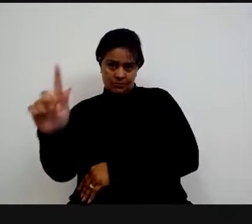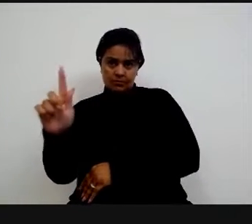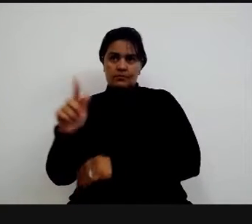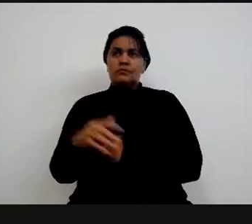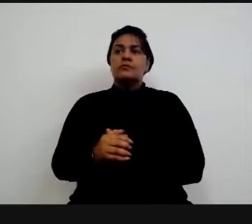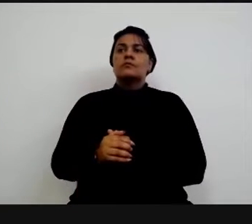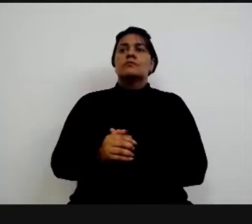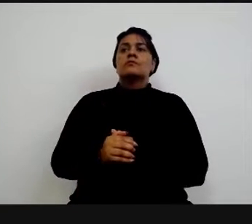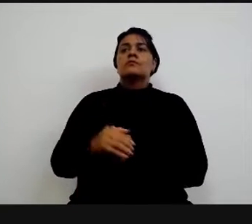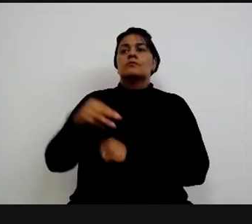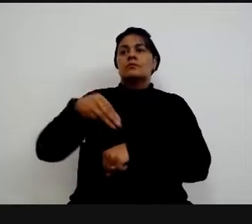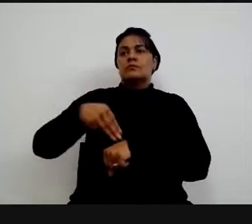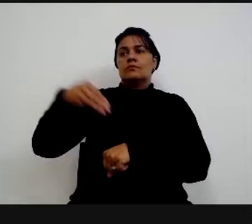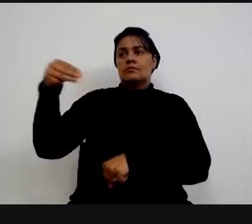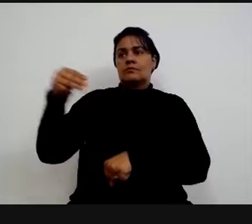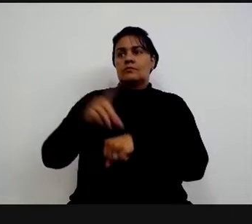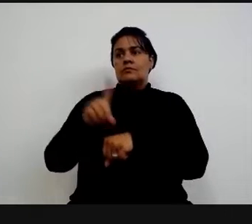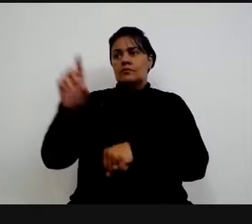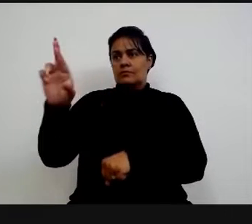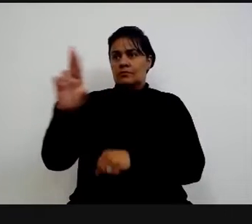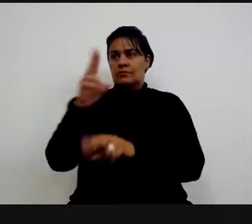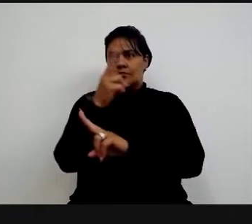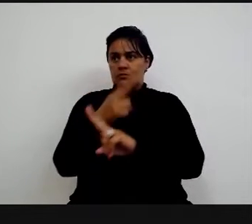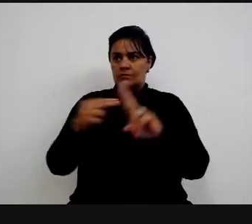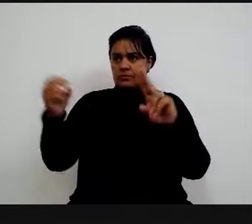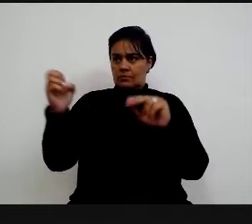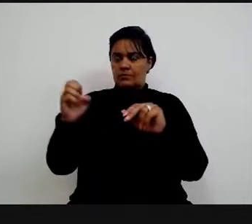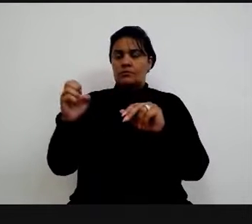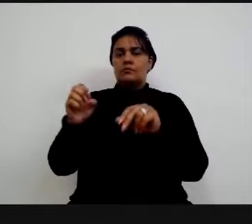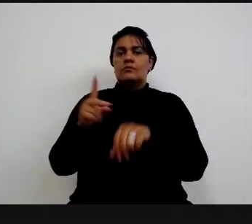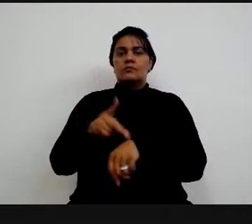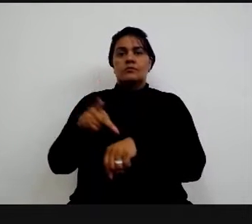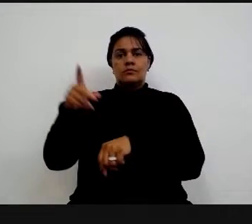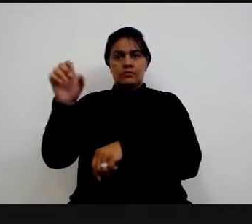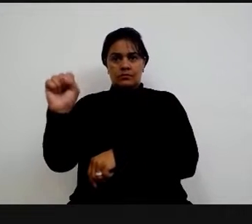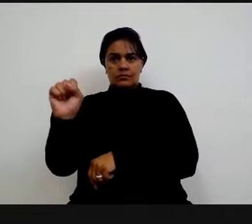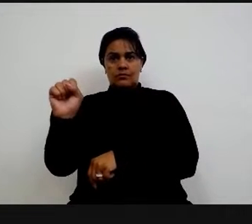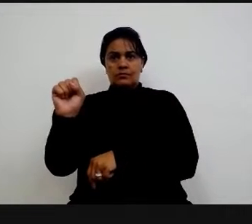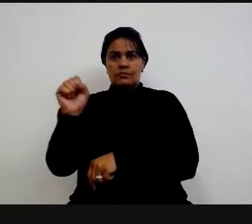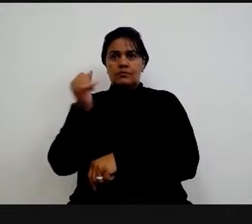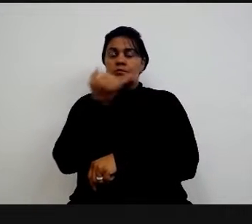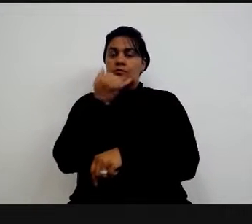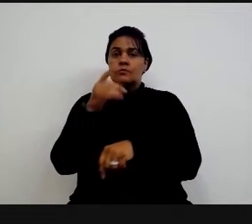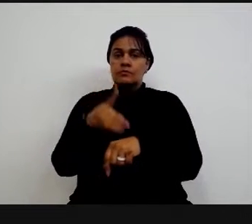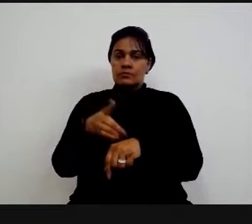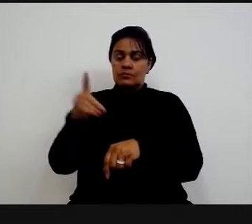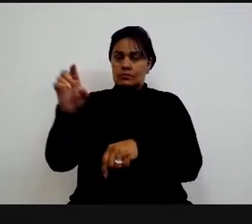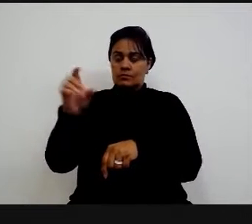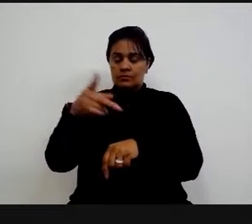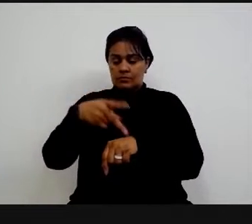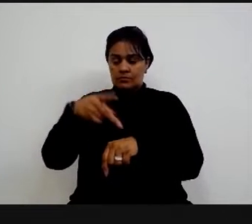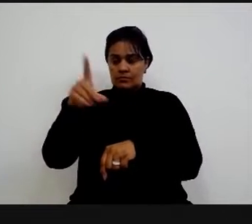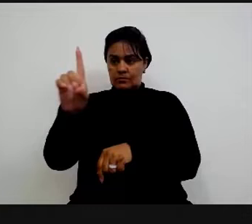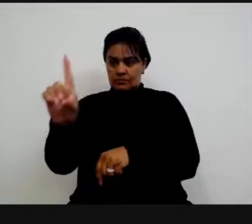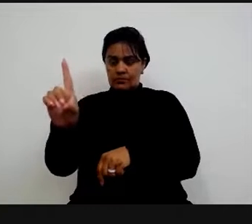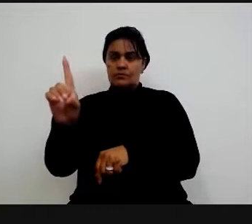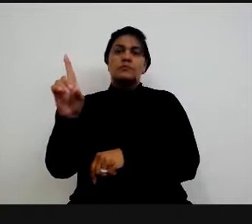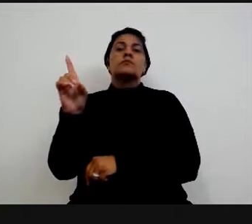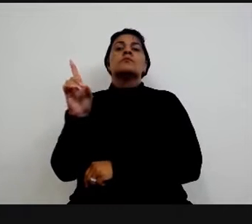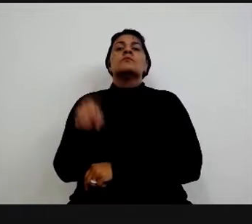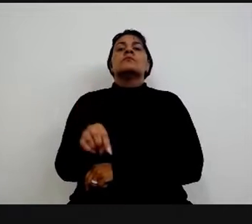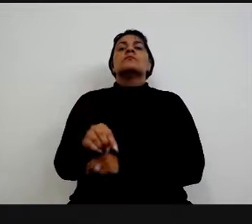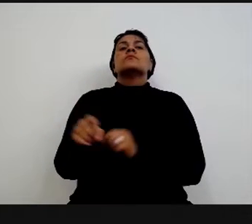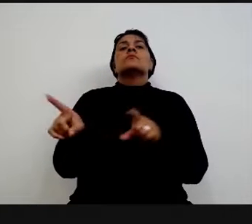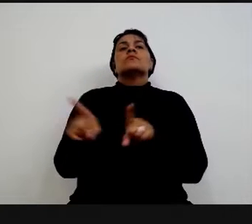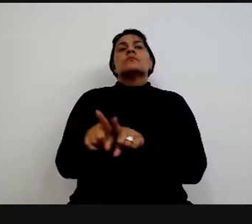em Direito pela UNB e pós-doutorado pela Universidade de Michigan. É analista legislativo da Câmara dos